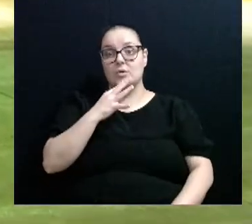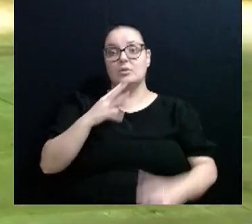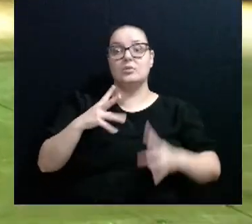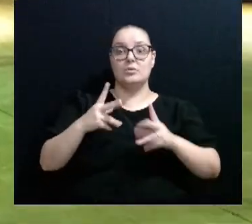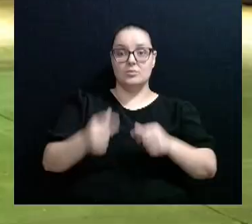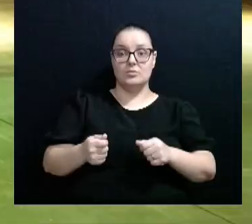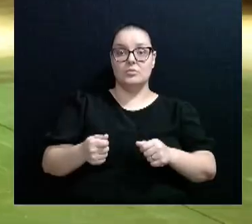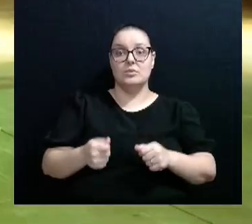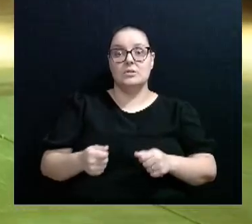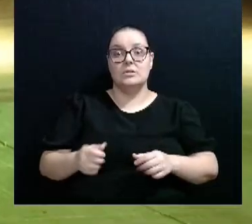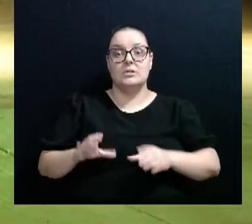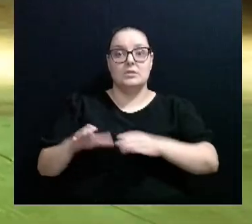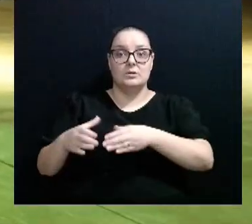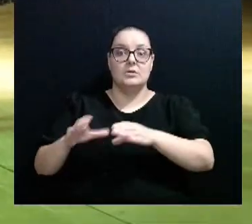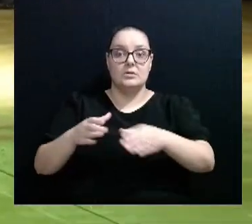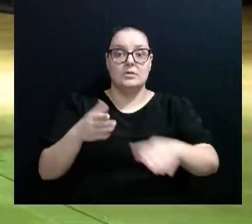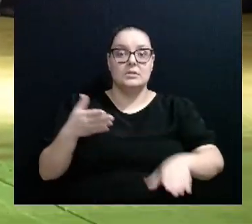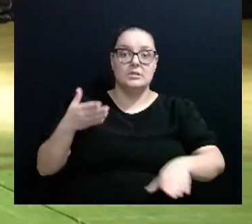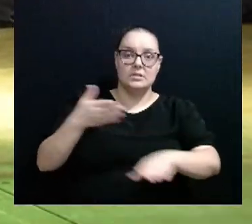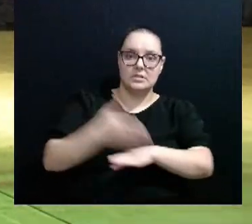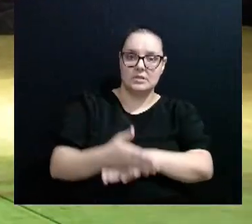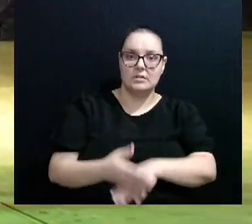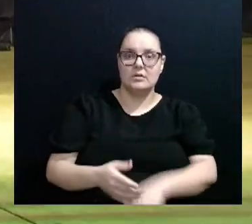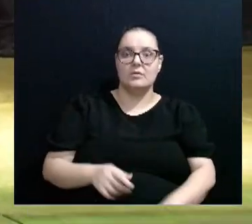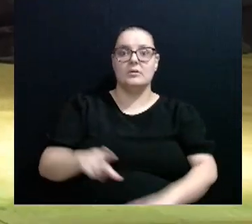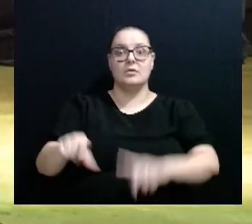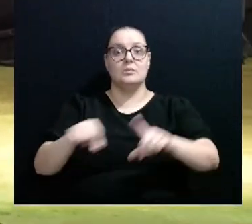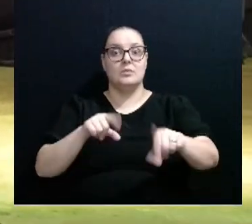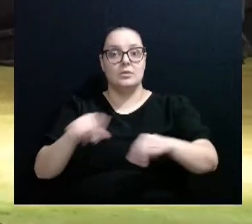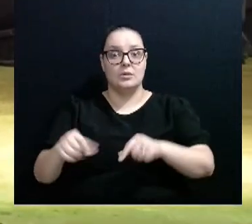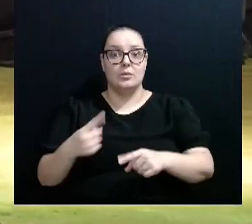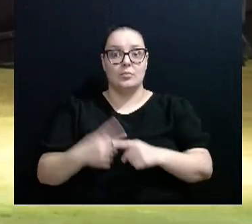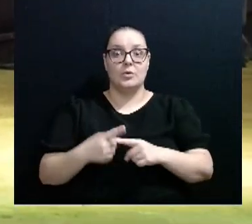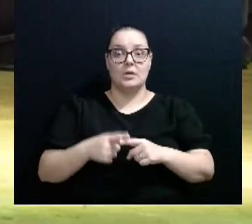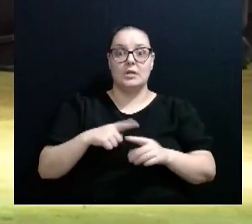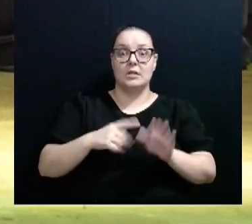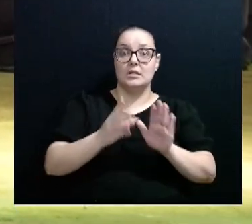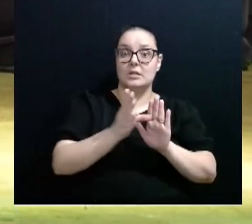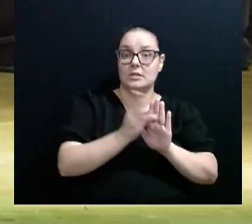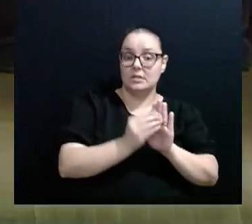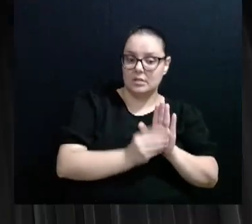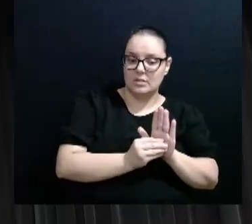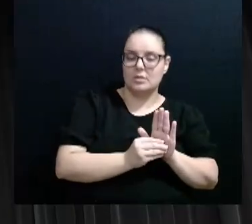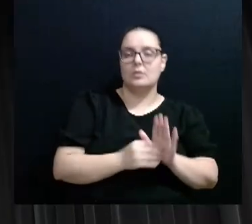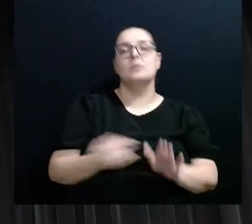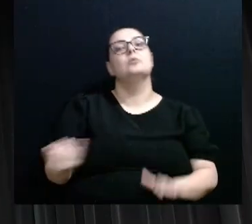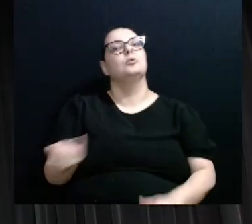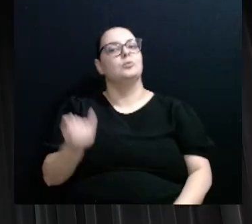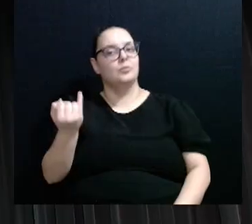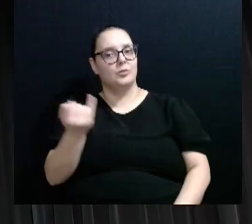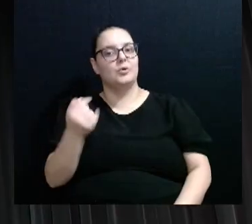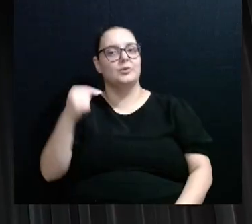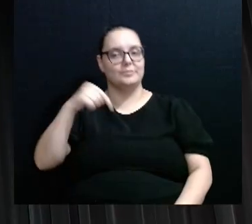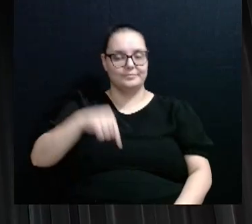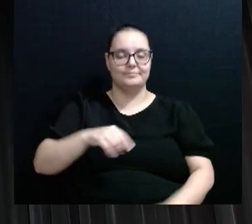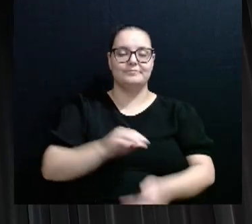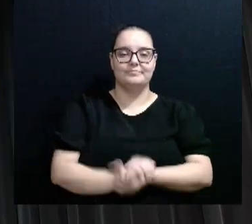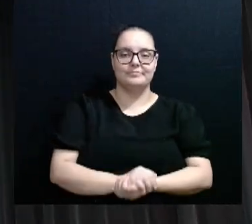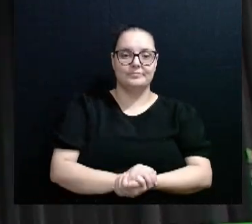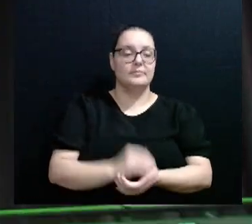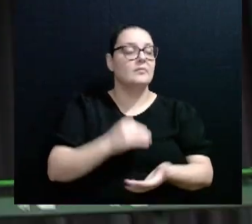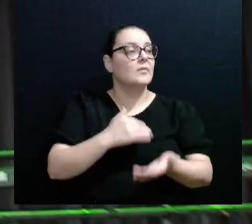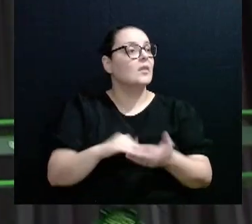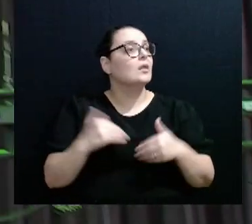se dedicando, foram selecionadas porque tem conteúdos muito importantes para a gente passar aqui. E, secretária, qual que é a proposta dessa